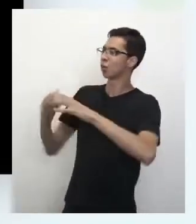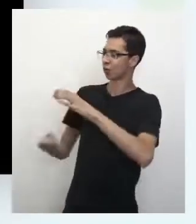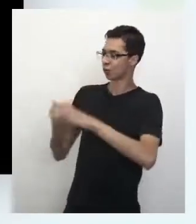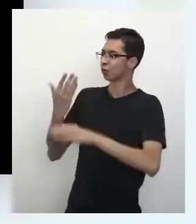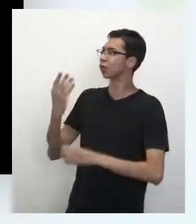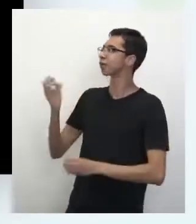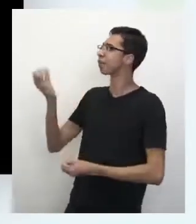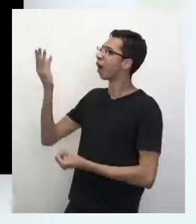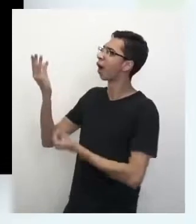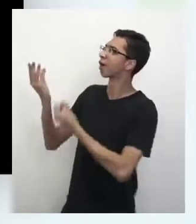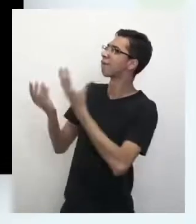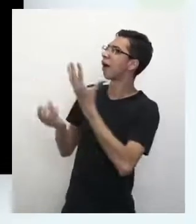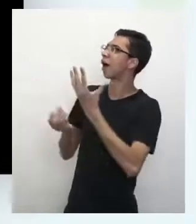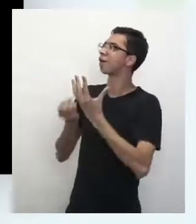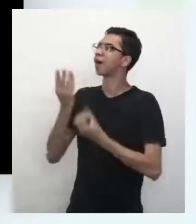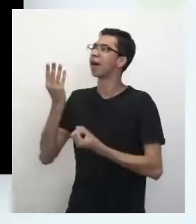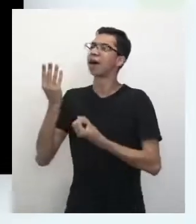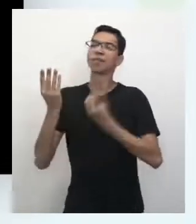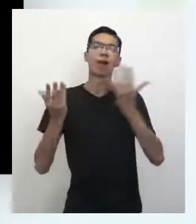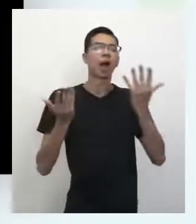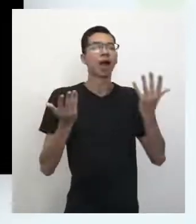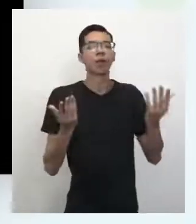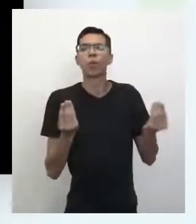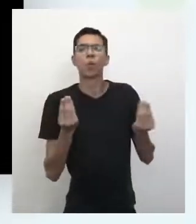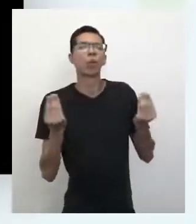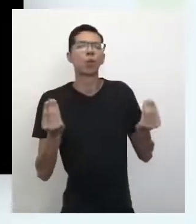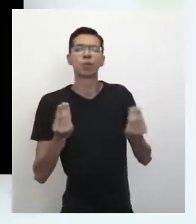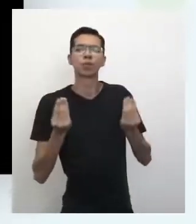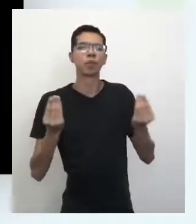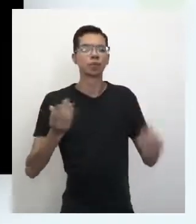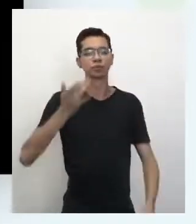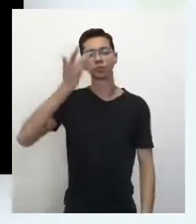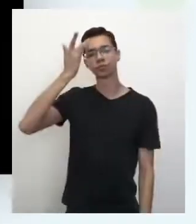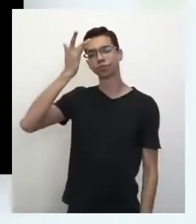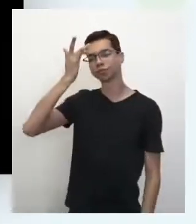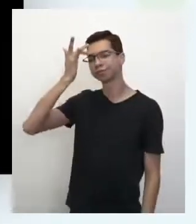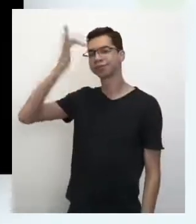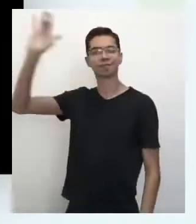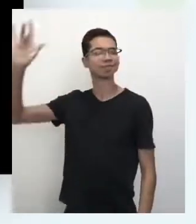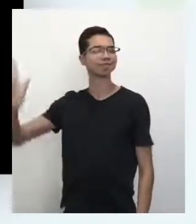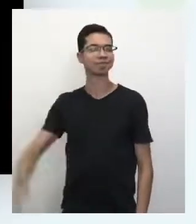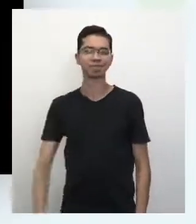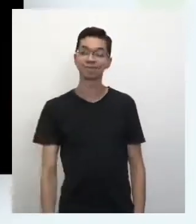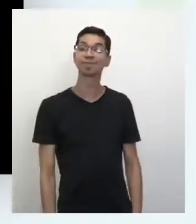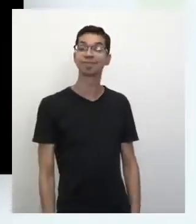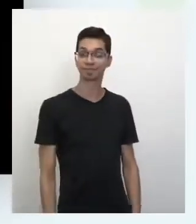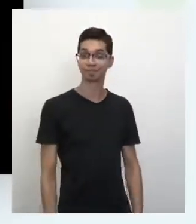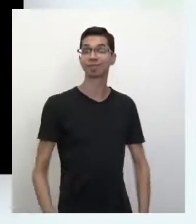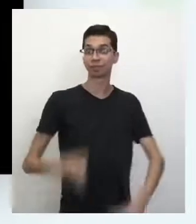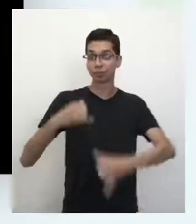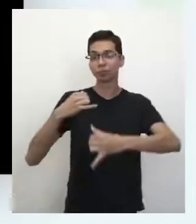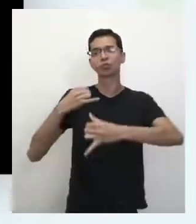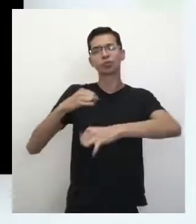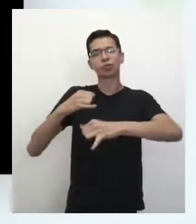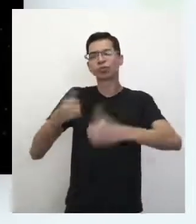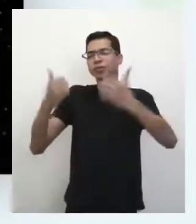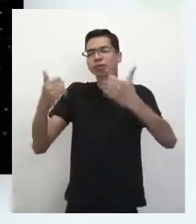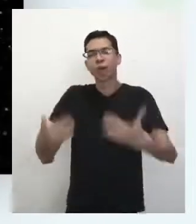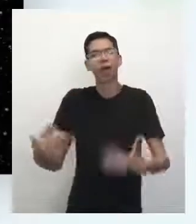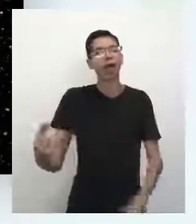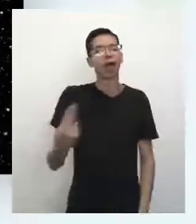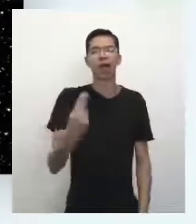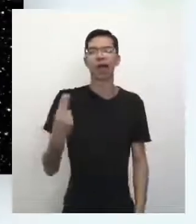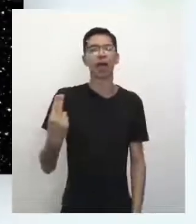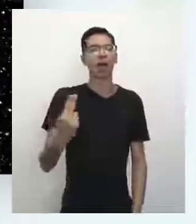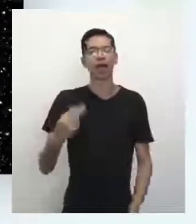precisão. São os efeitos de suas trocas ou razão que te definem sem